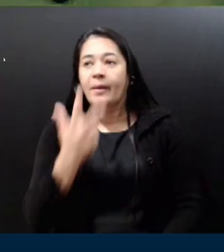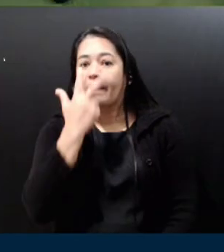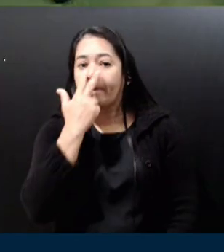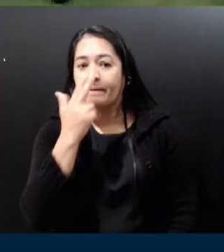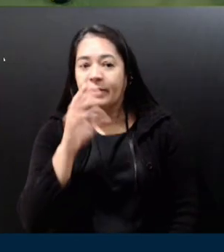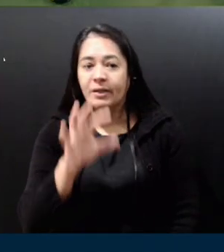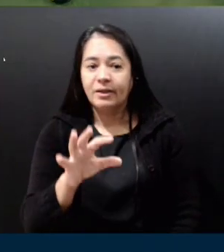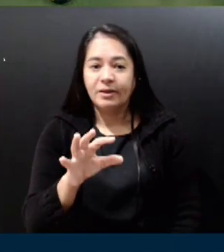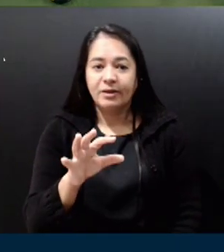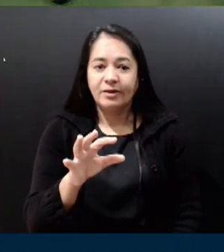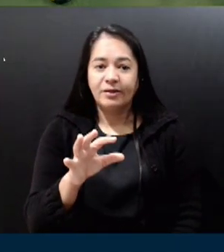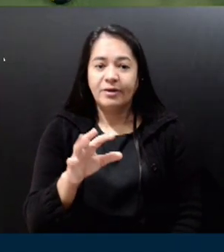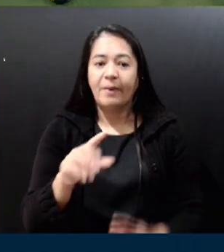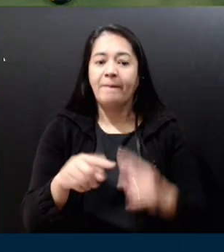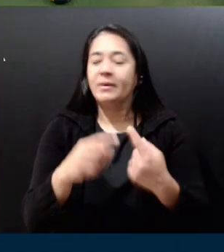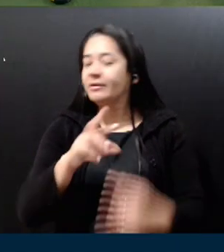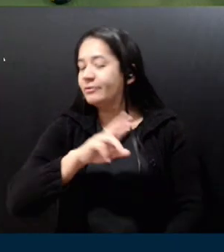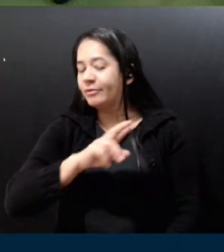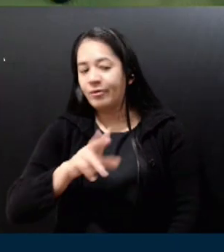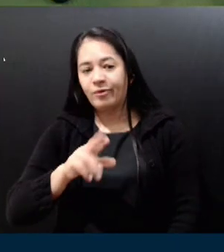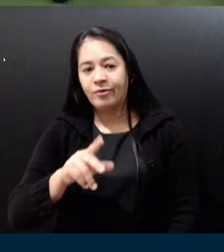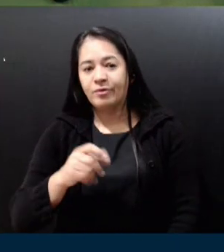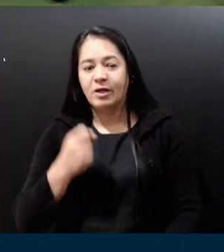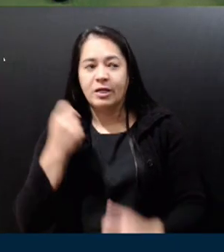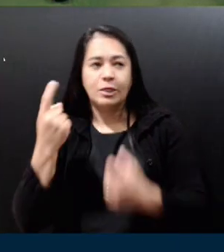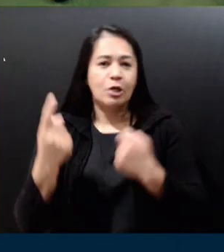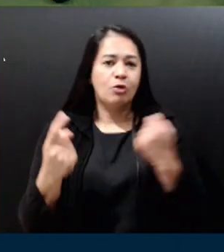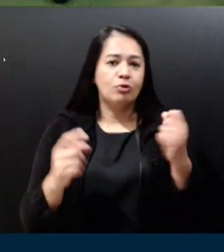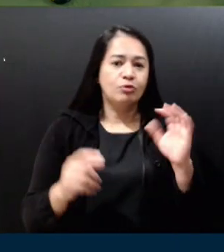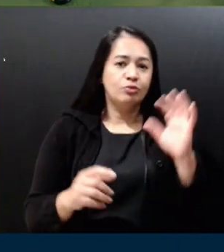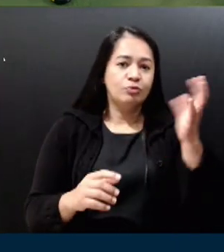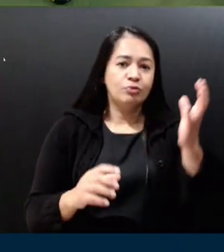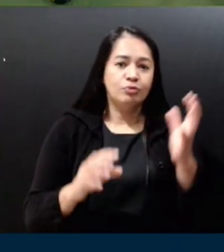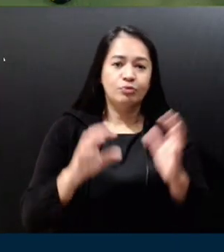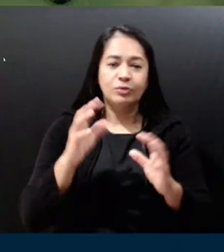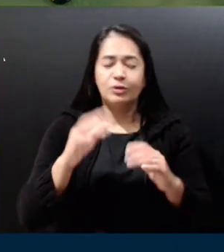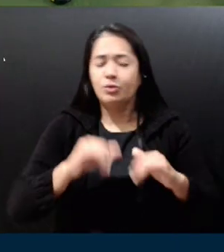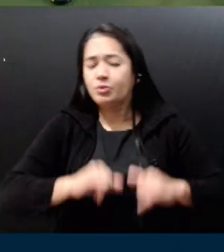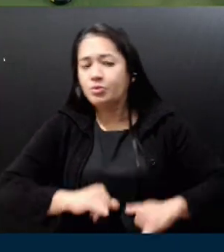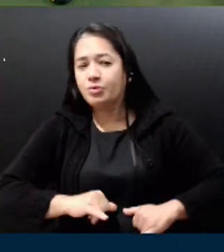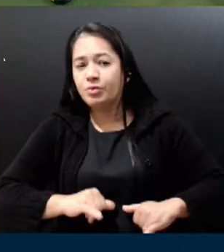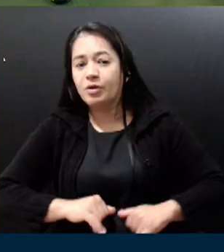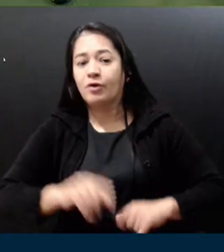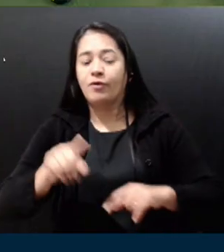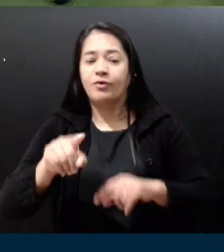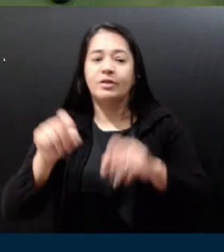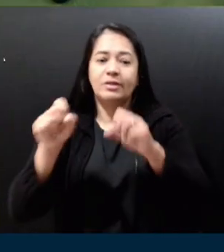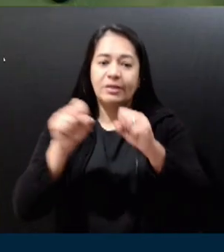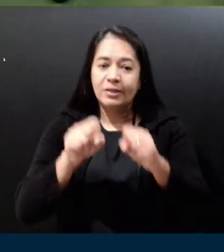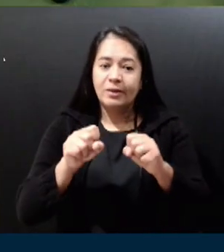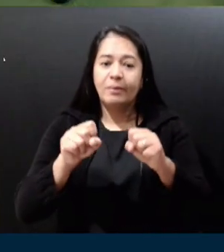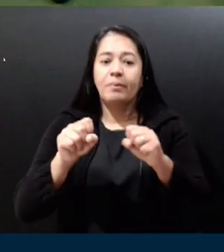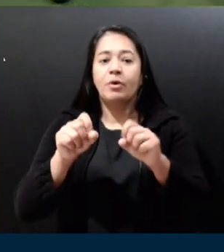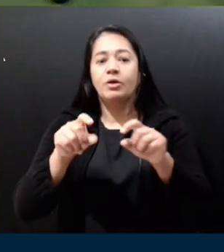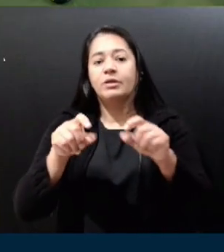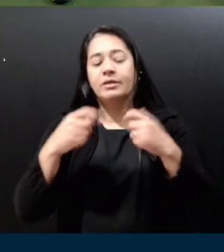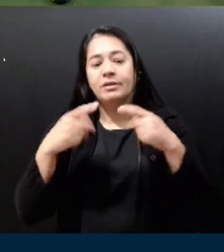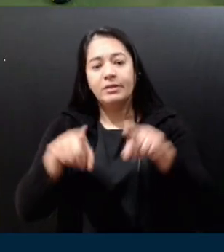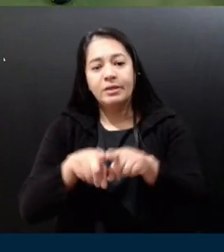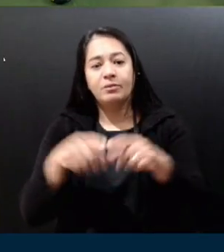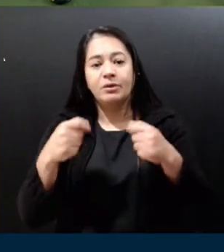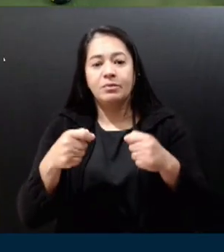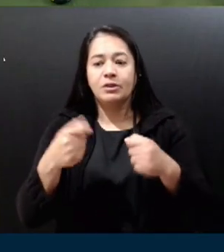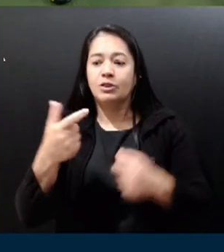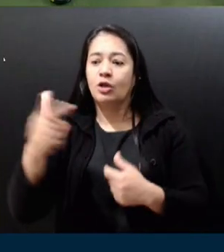alguns casos de muito sofrimento, você também precisa criar outros vínculos, procurar outras relações,